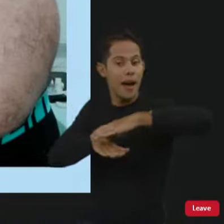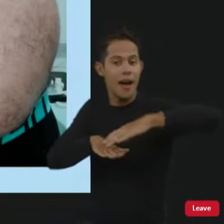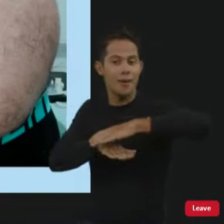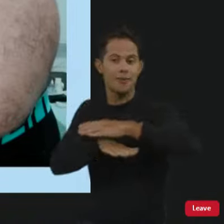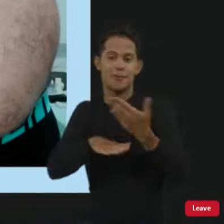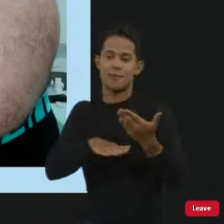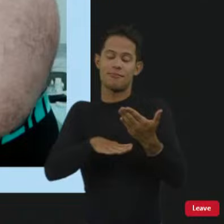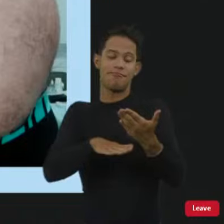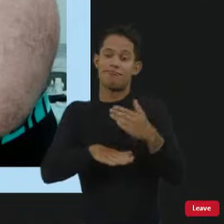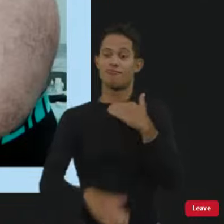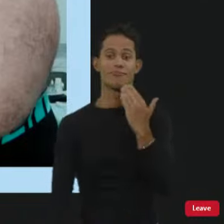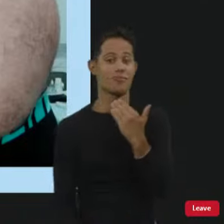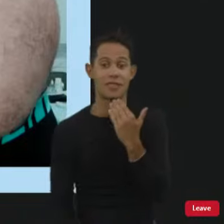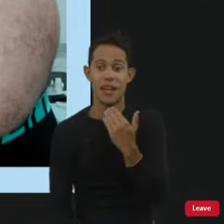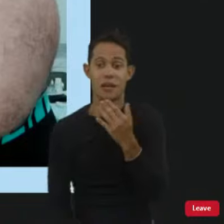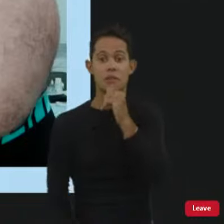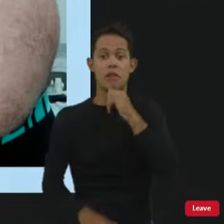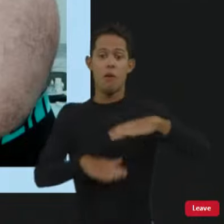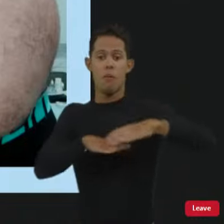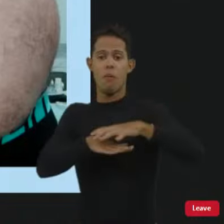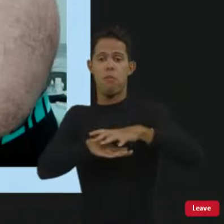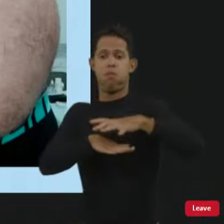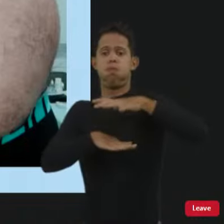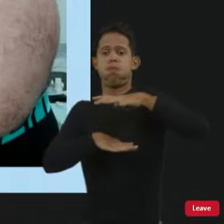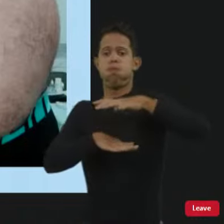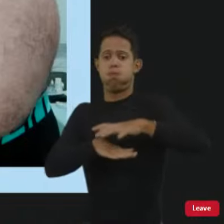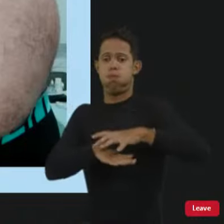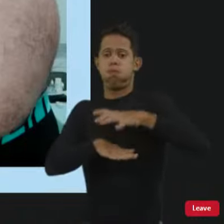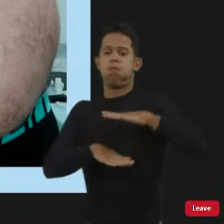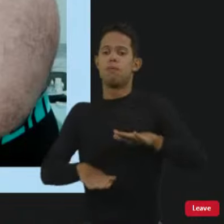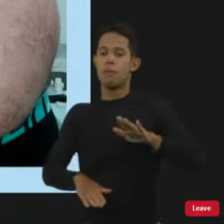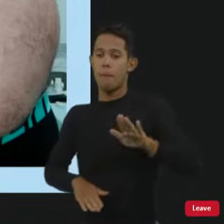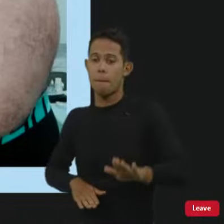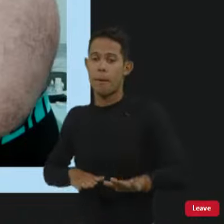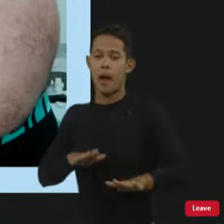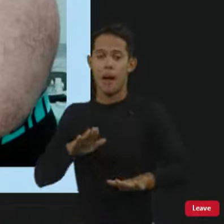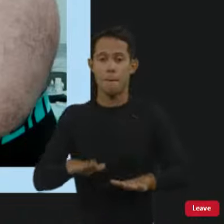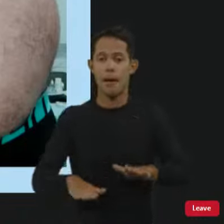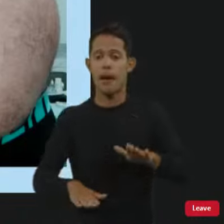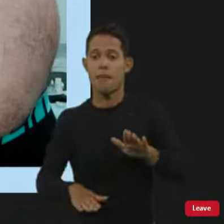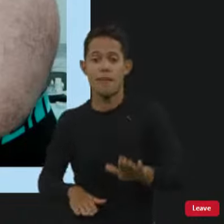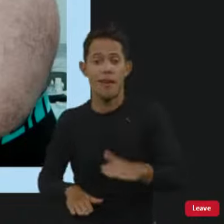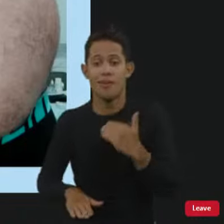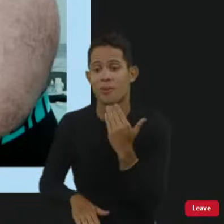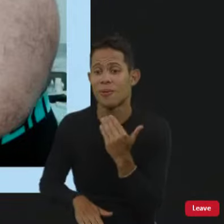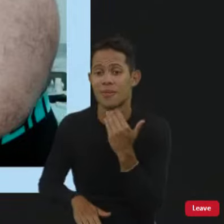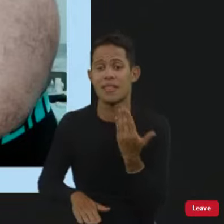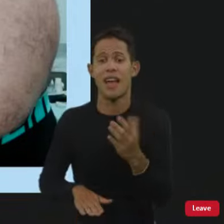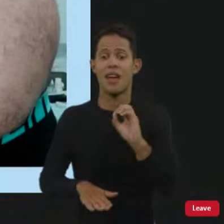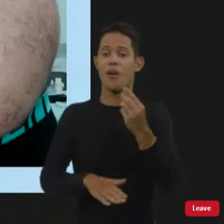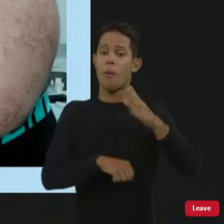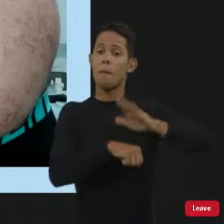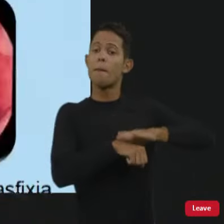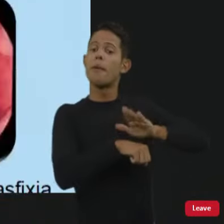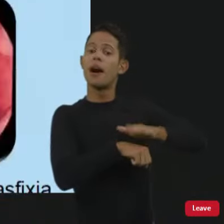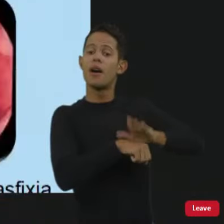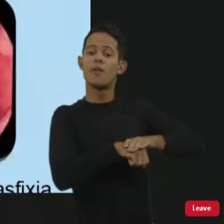é impossível andar com o pé inchado daquele jeito, ou digitar, escrever, enfim, manusear o que quer que seja, né?